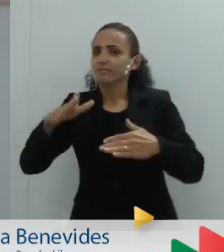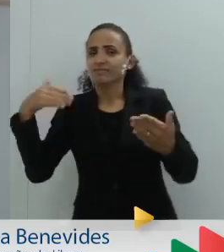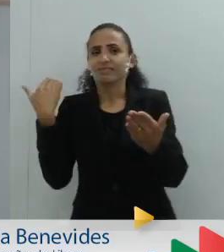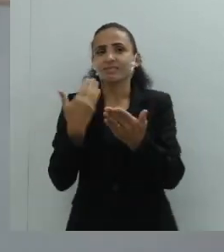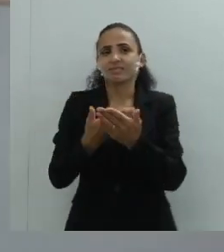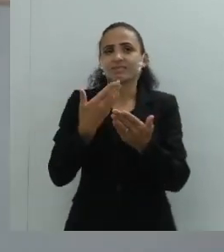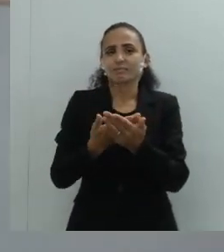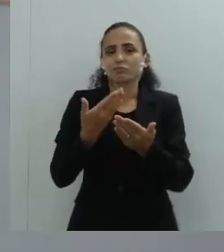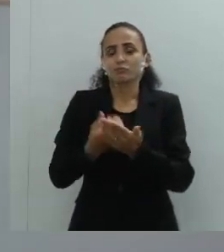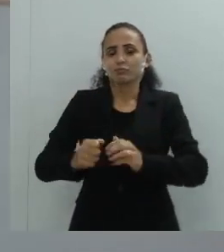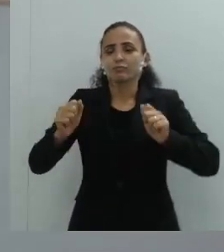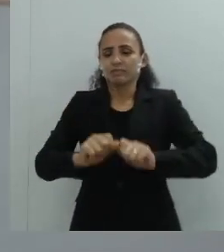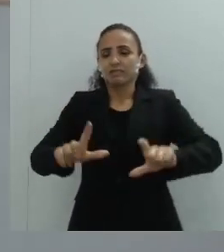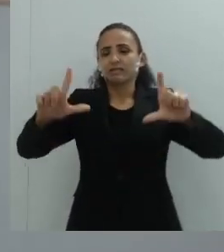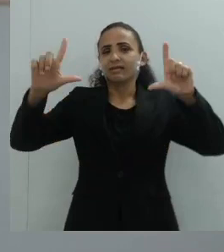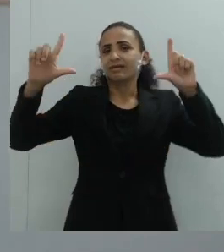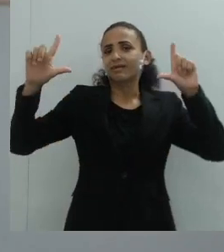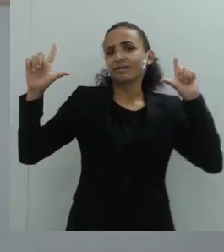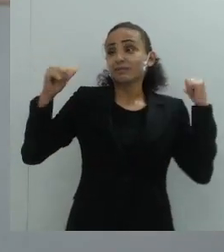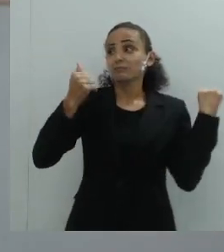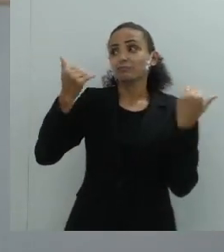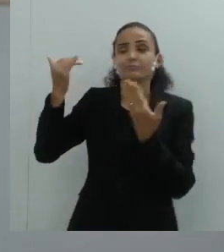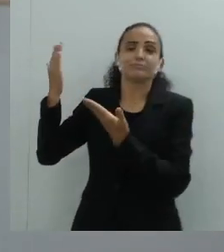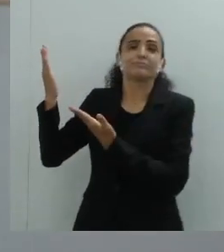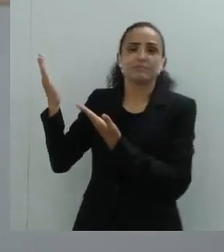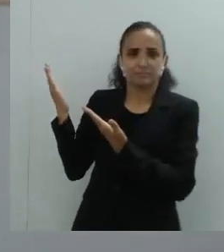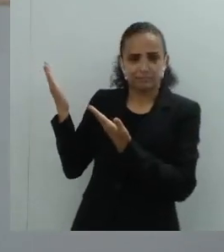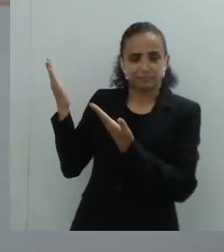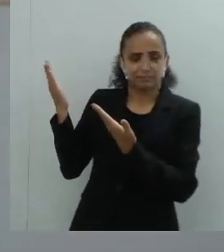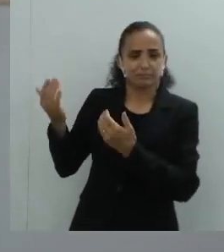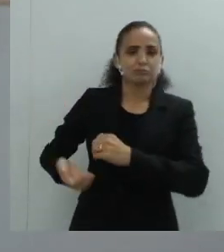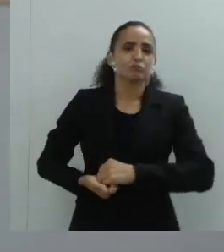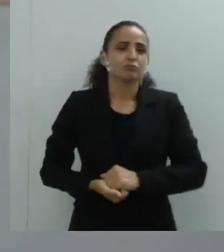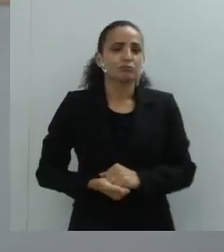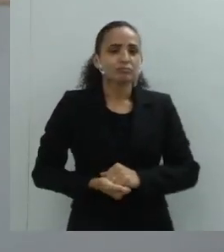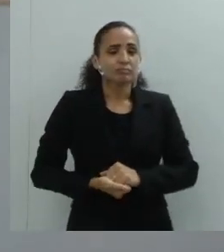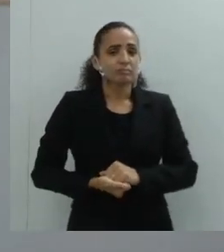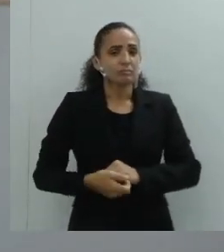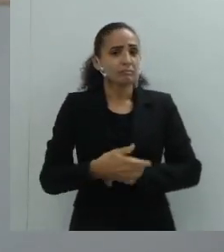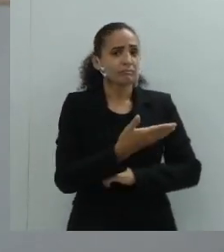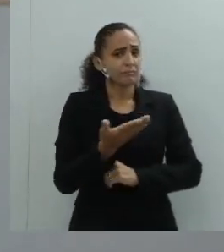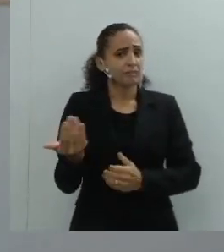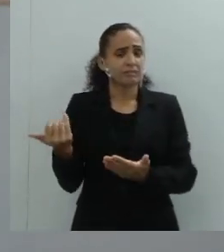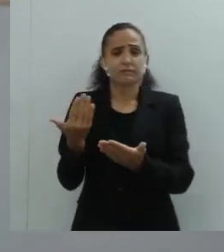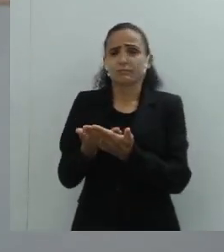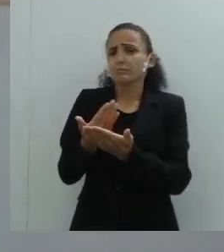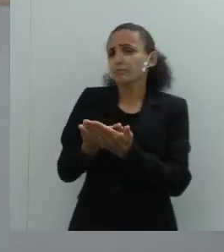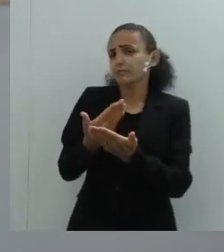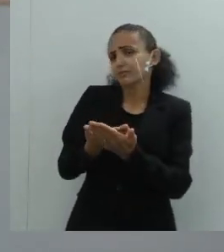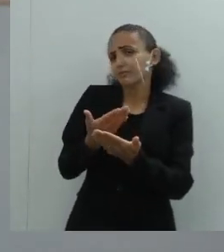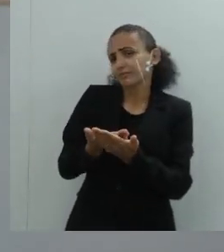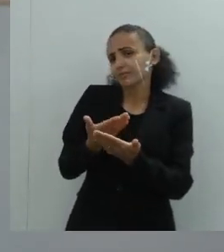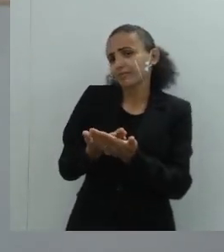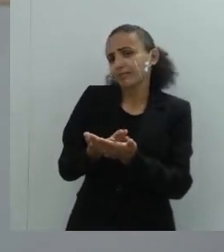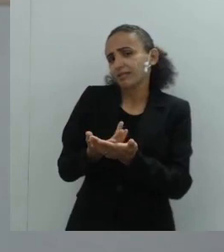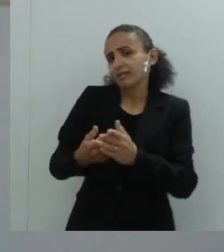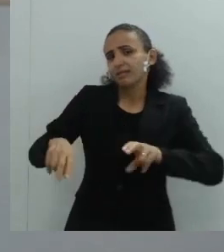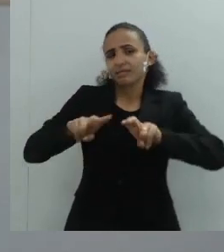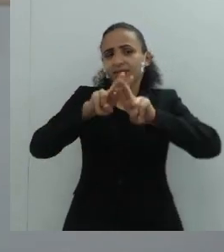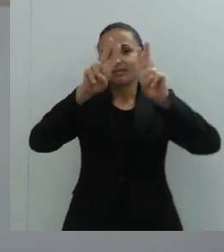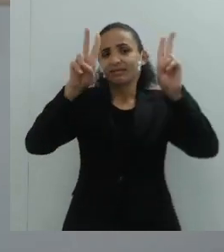com América pré-colombiana, tá bom? E a gente vai entender um pouquinho sobre